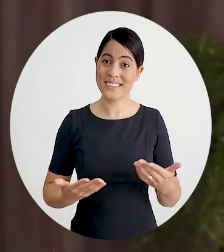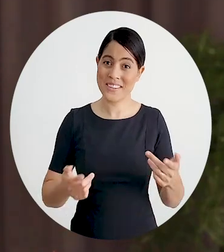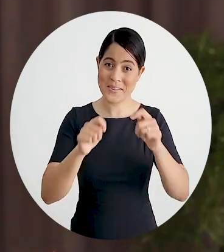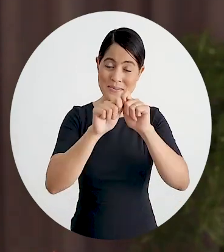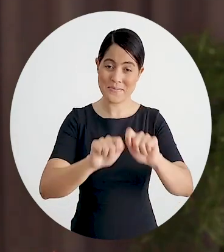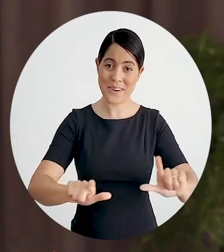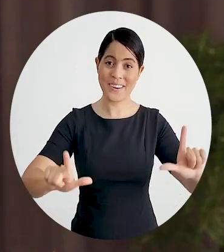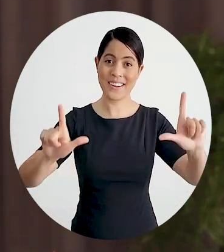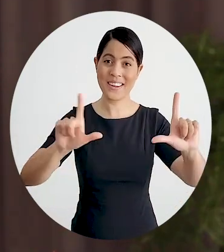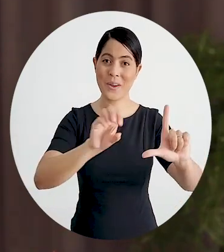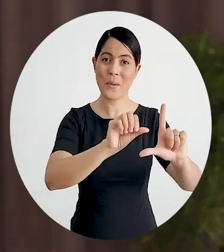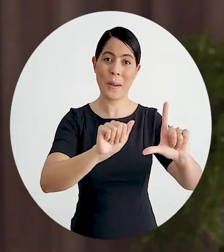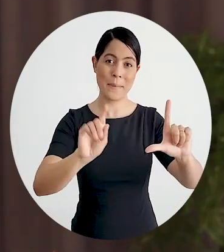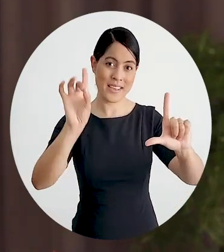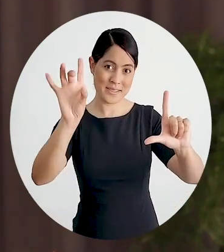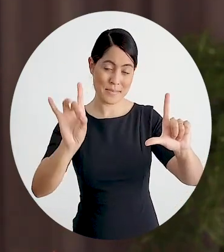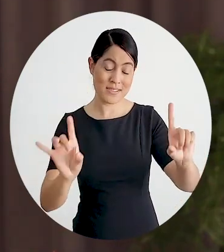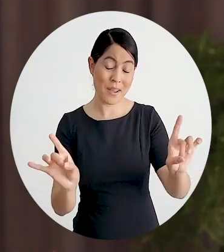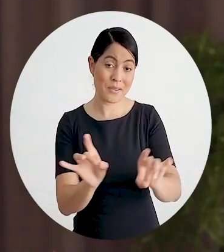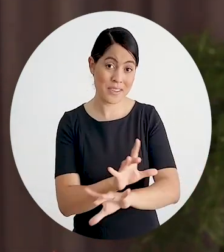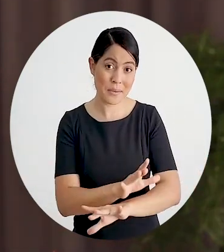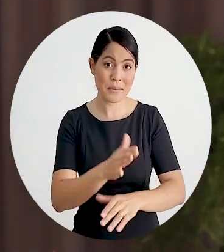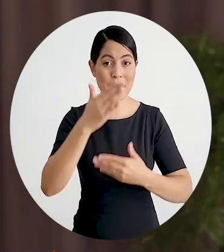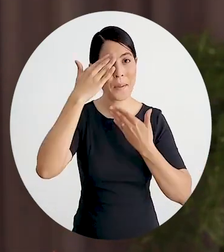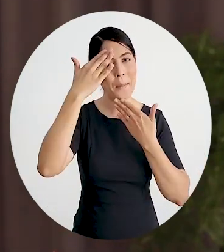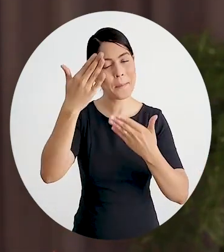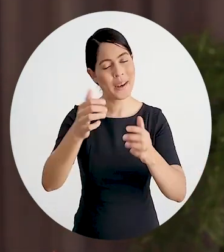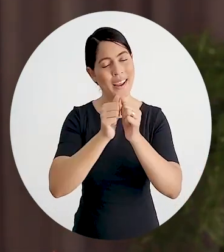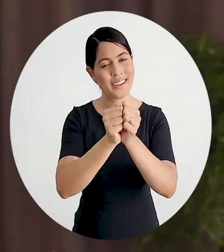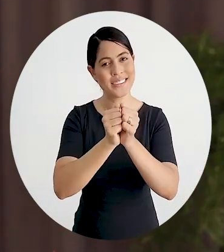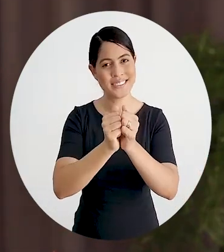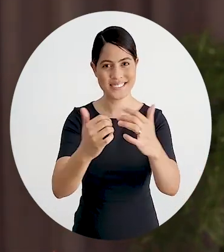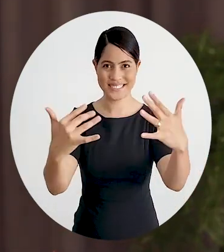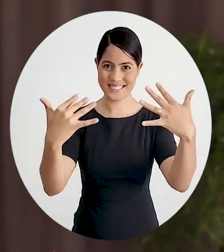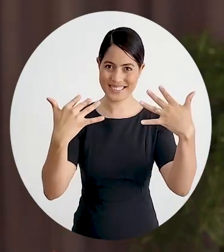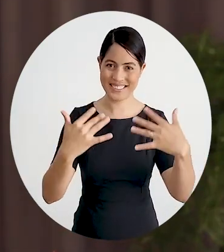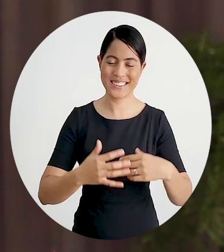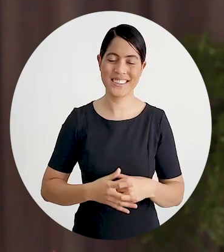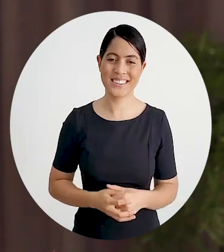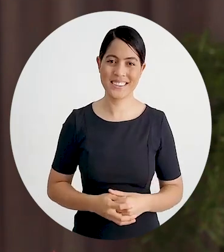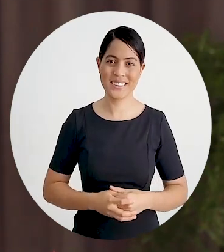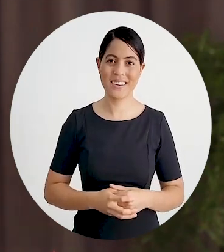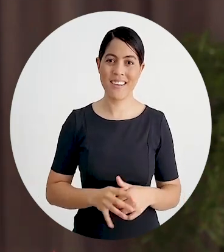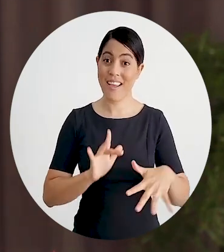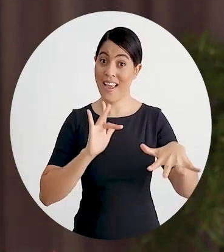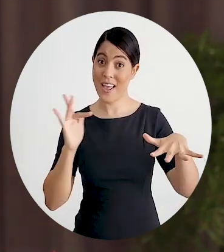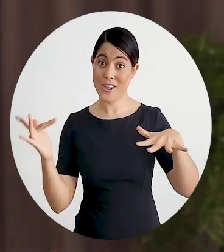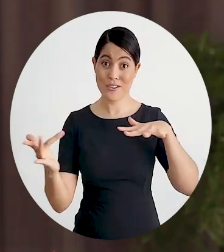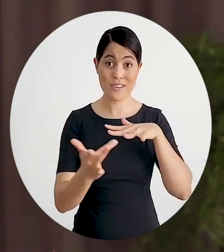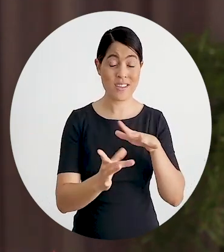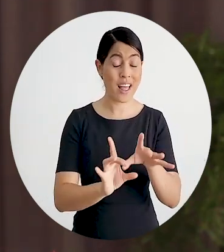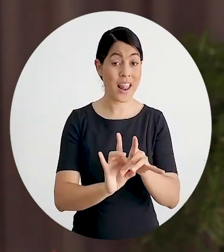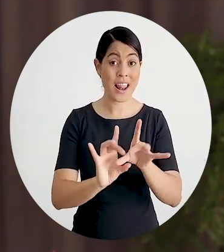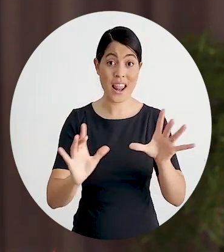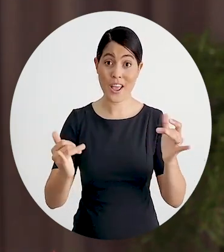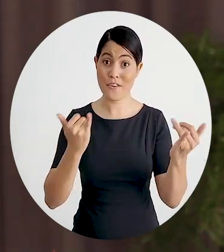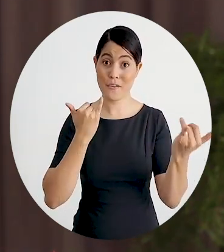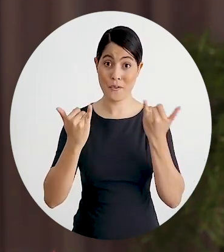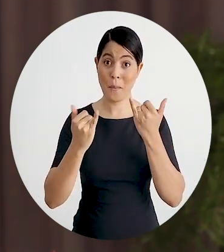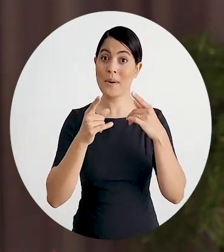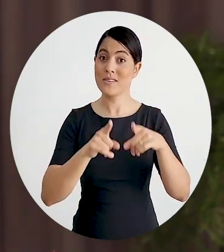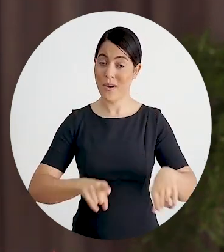este programa especial da OAB fica por aqui. Obrigada por acompanhar conosco. Vale reforçar que as redes da Ordem estão